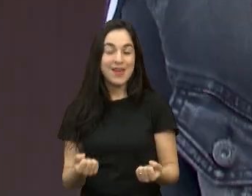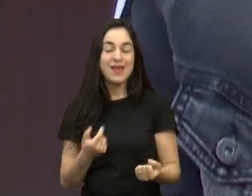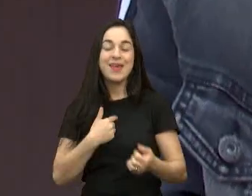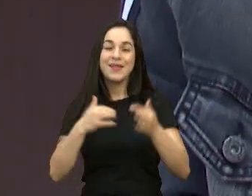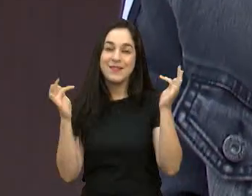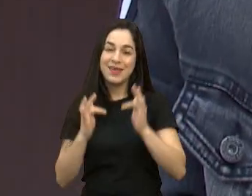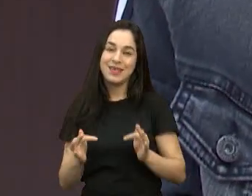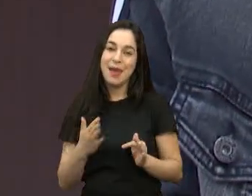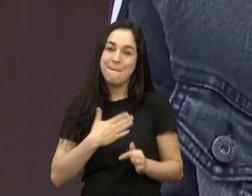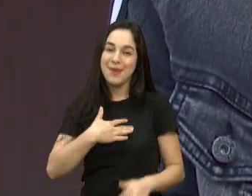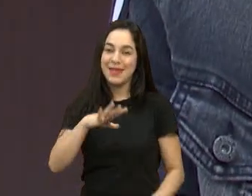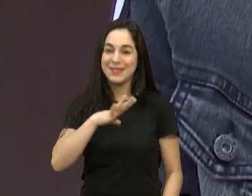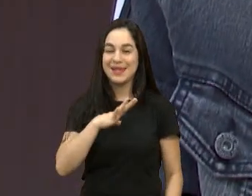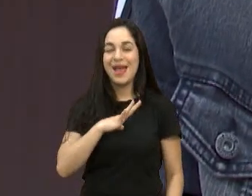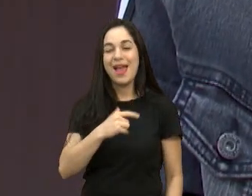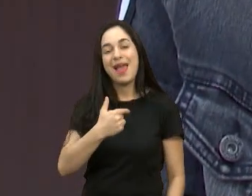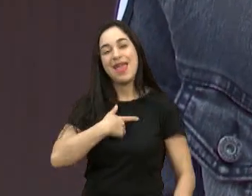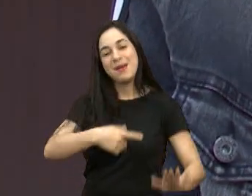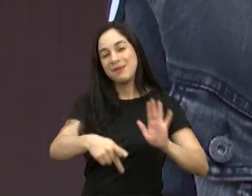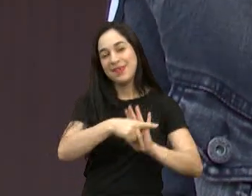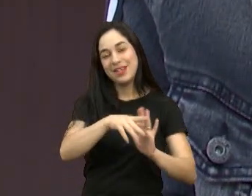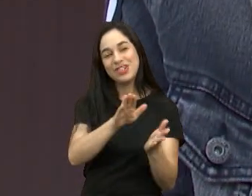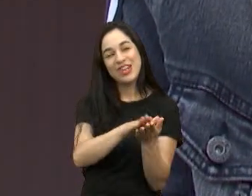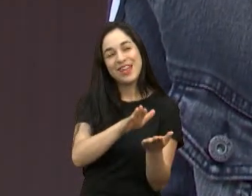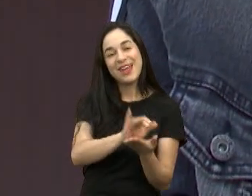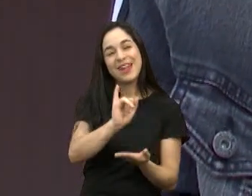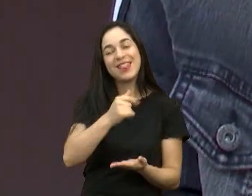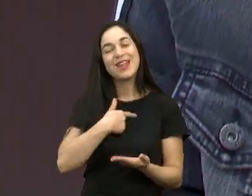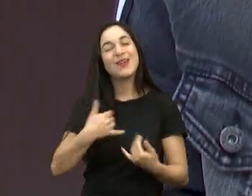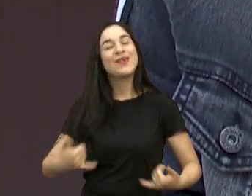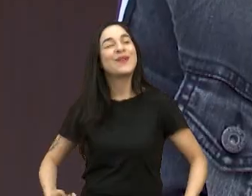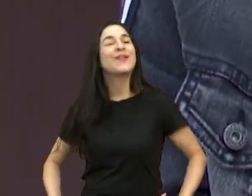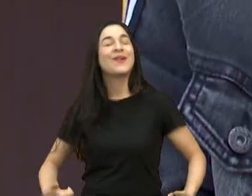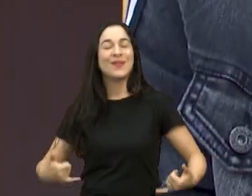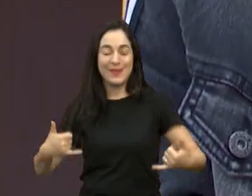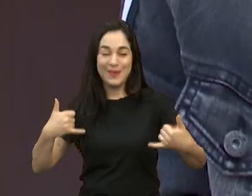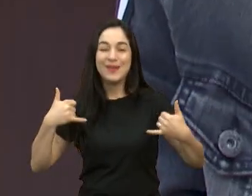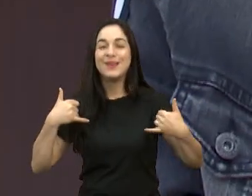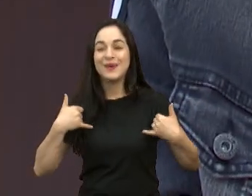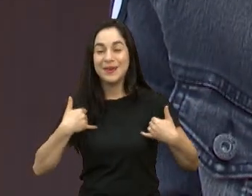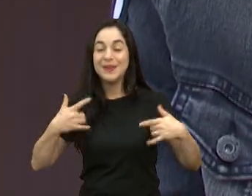cidade, né, eu sou jacareense, então eu fico muito orgulhoso.